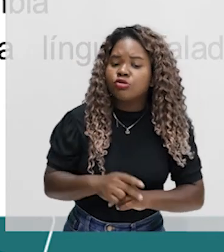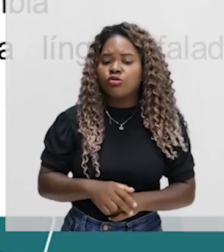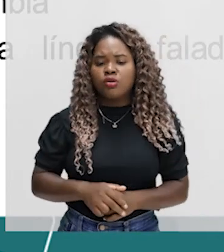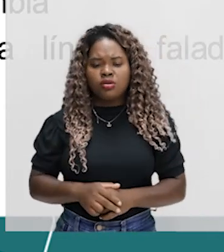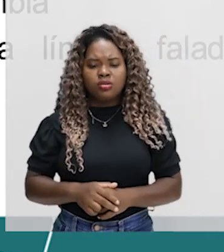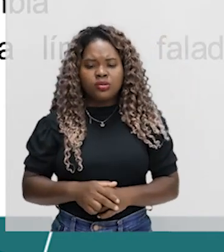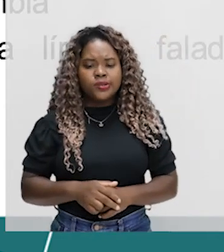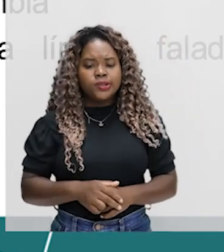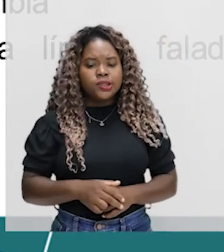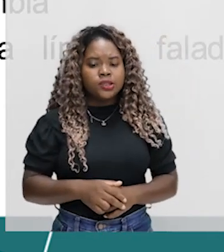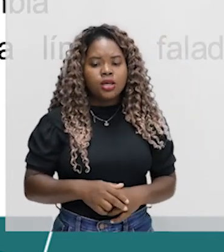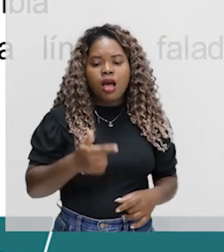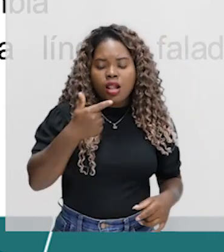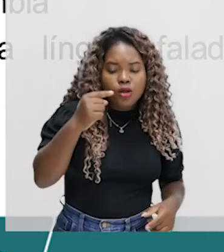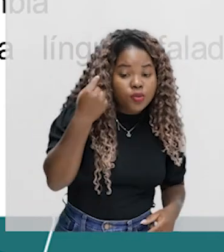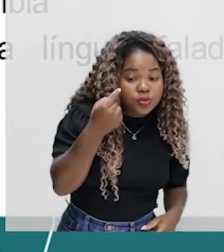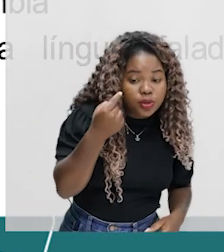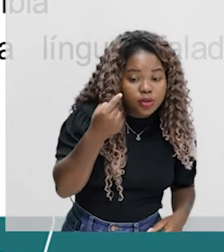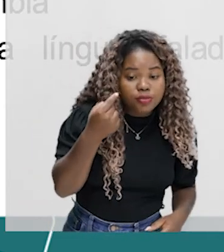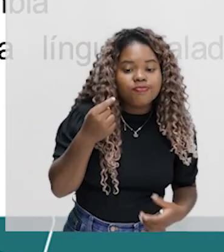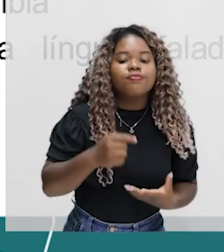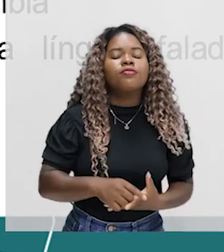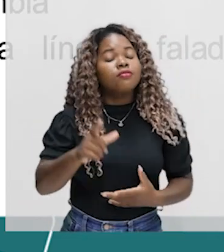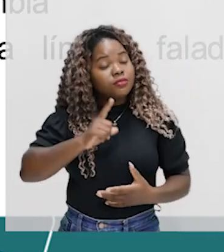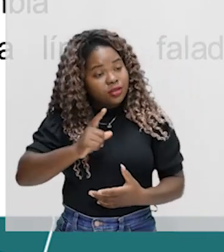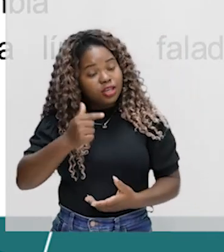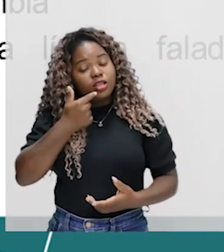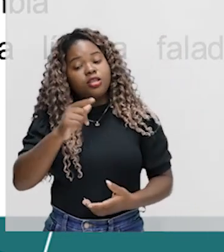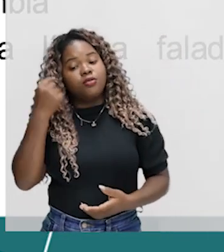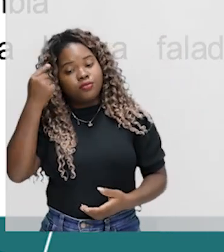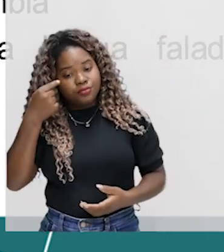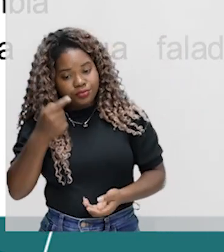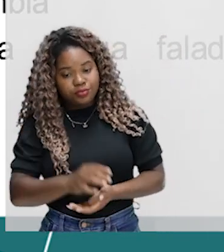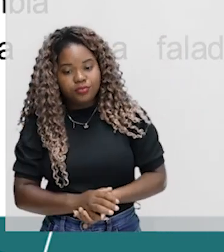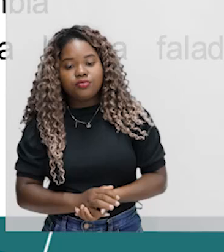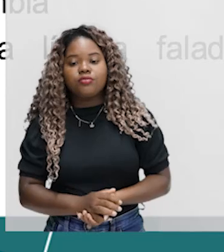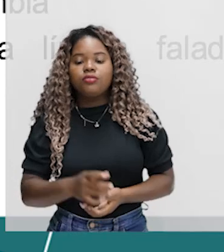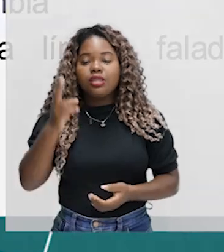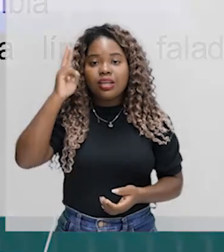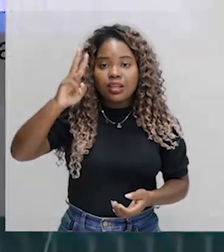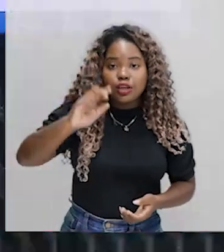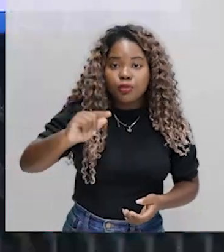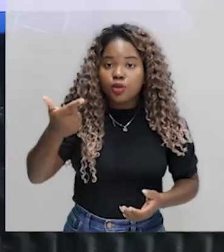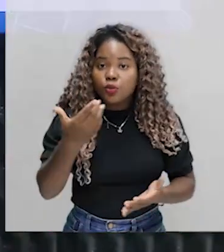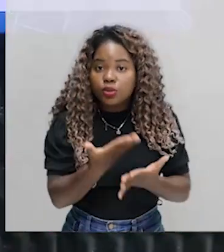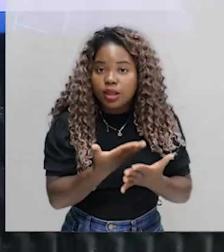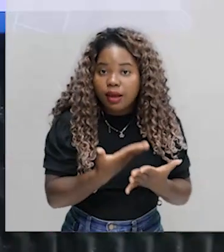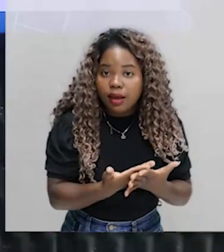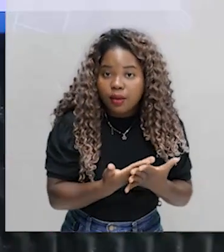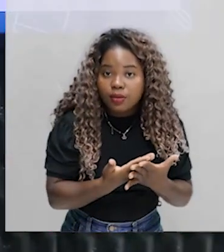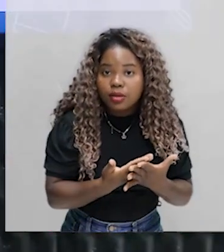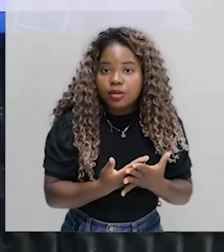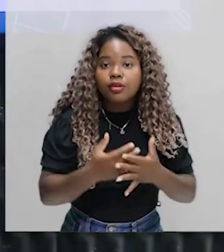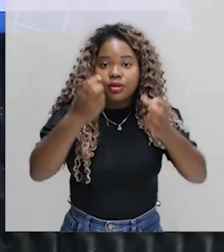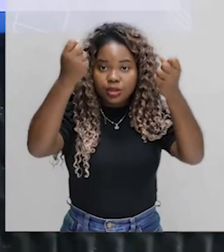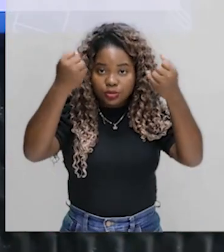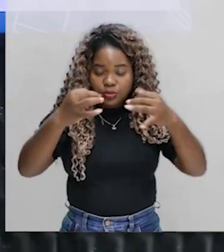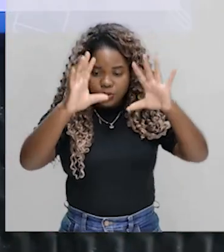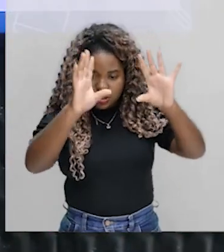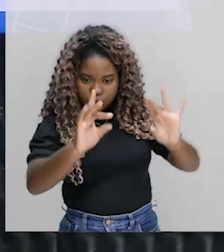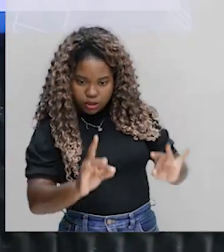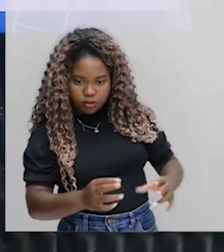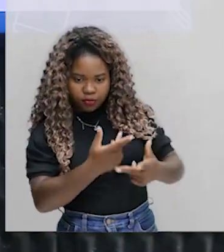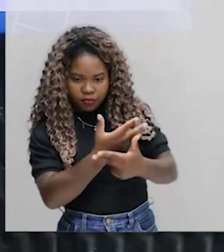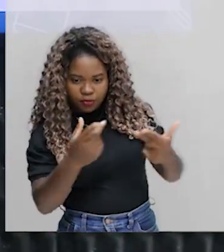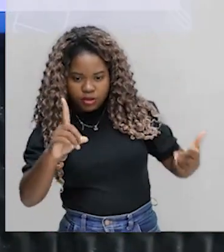fala o espanhol? Sim. Lembra que nós já trabalhamos em uma outra aula falando sobre os diversos dialetos? E que eu falo para